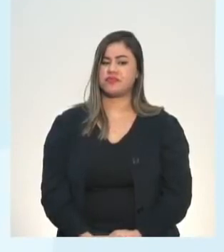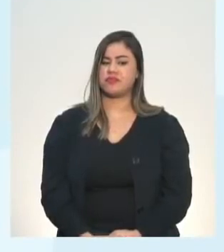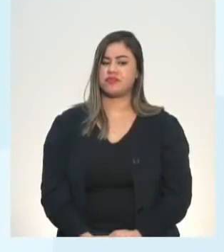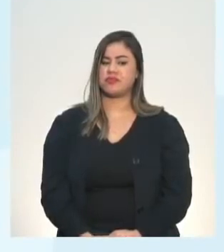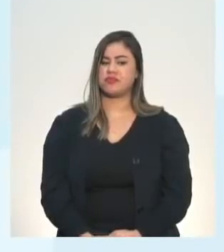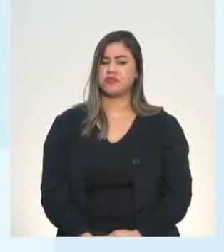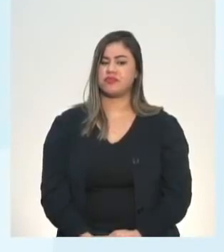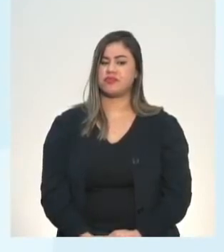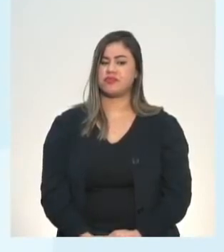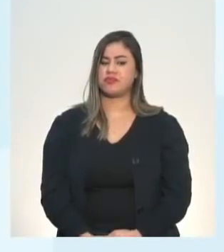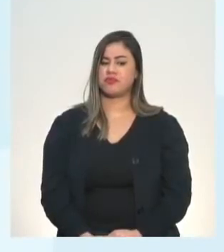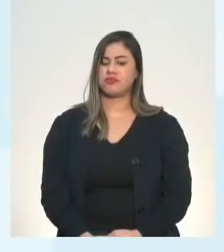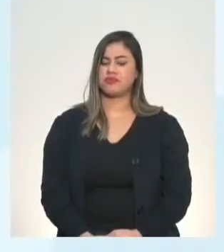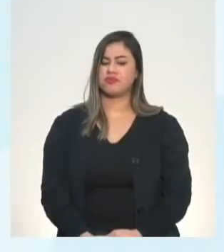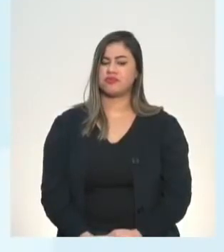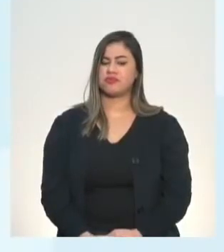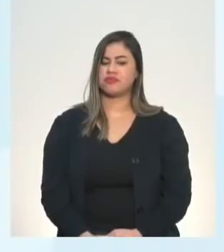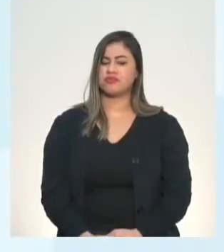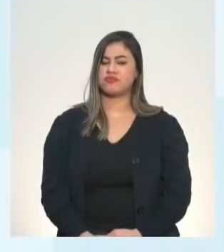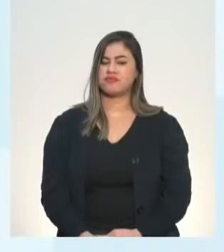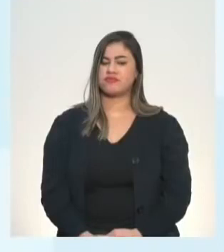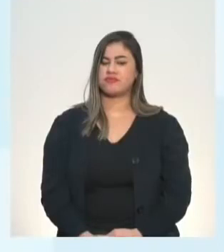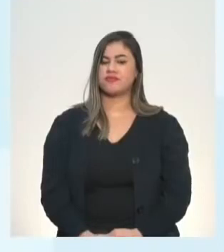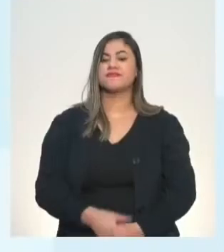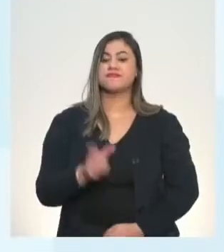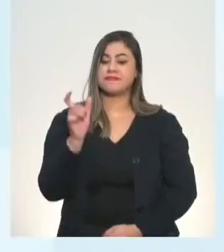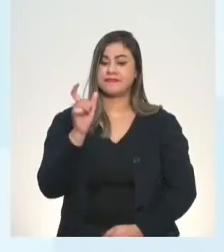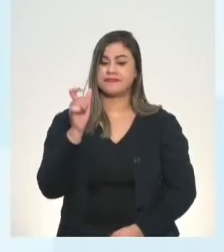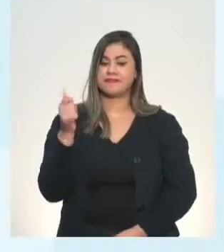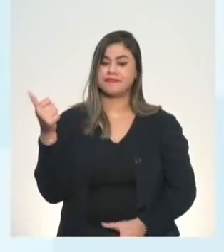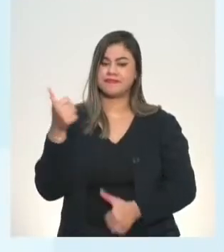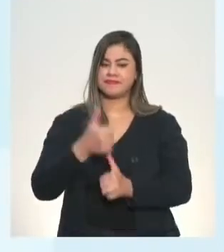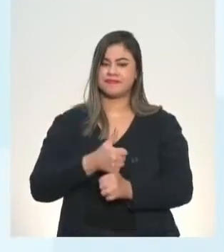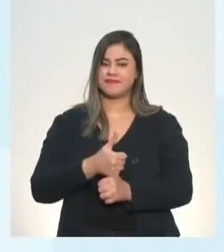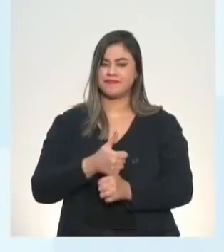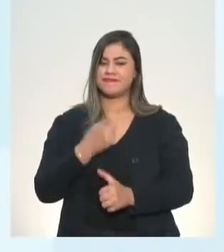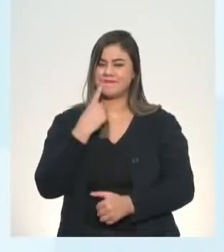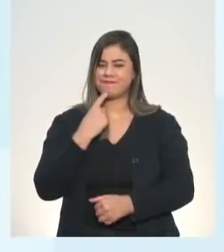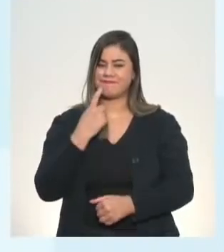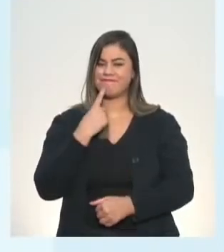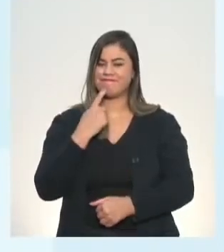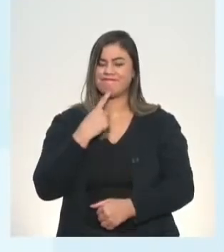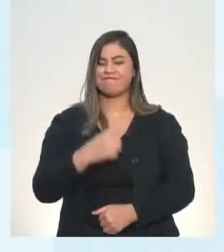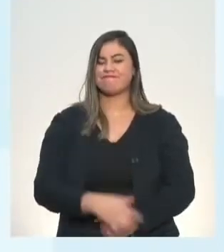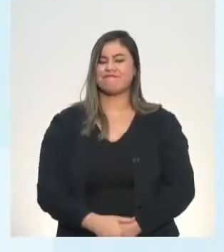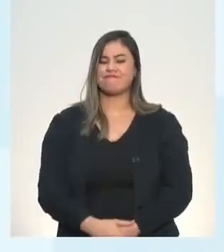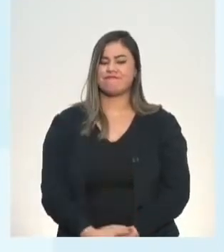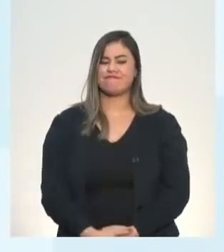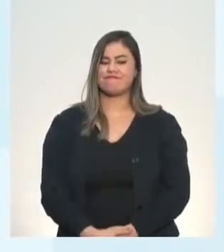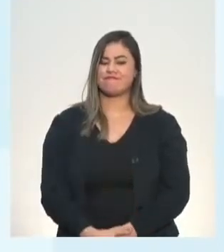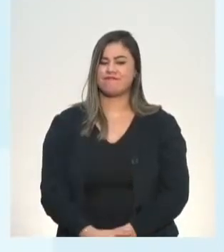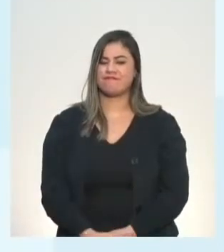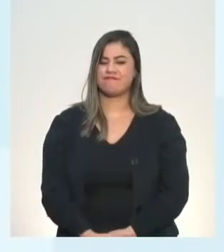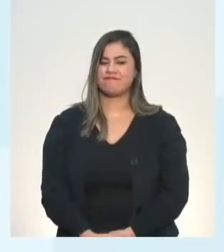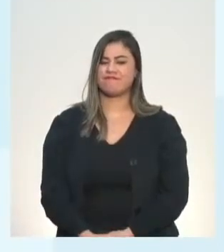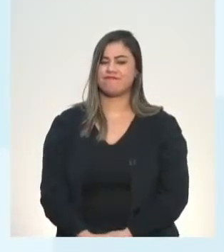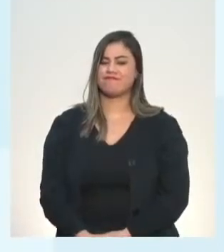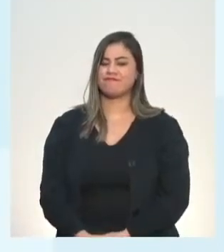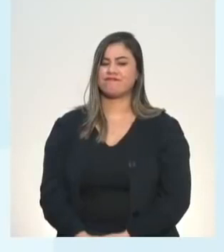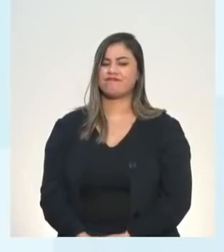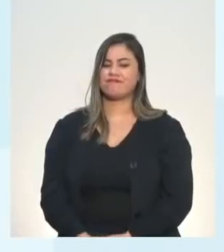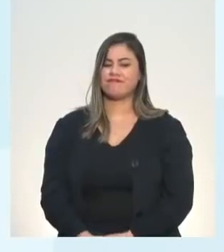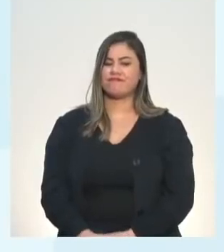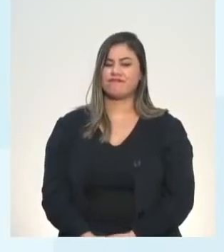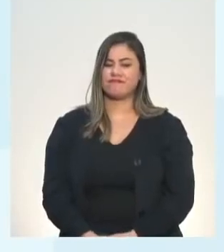So, what, not when. What, isso, what did he create? Tem um the aí também que está de alegre aí. Vamos tirar